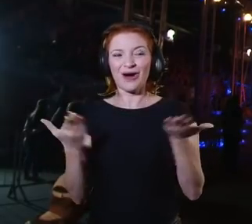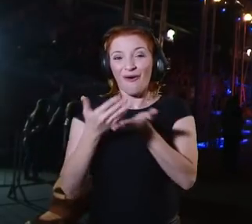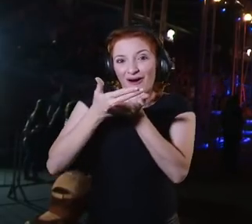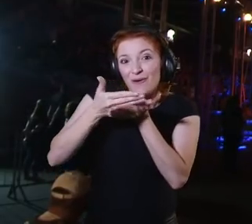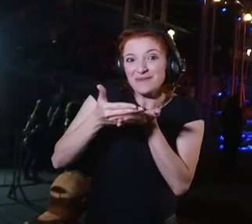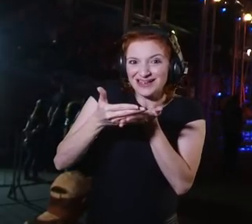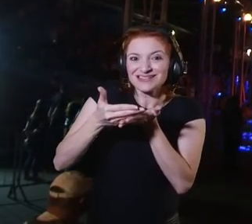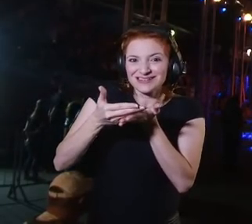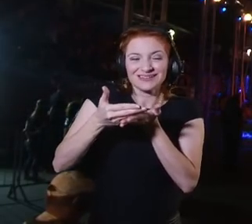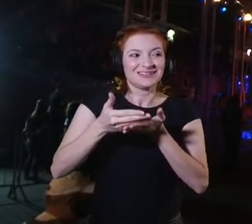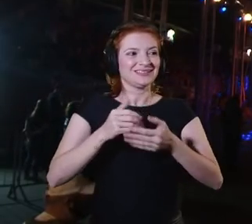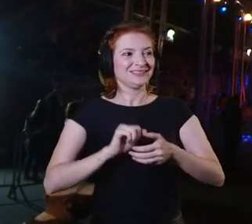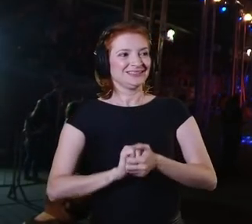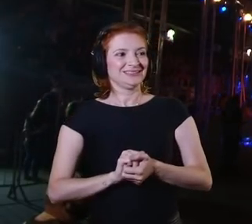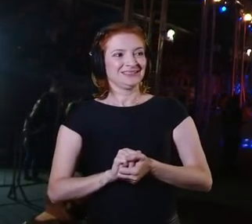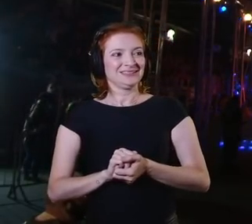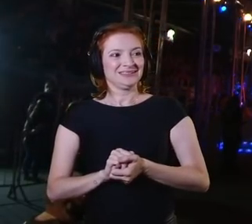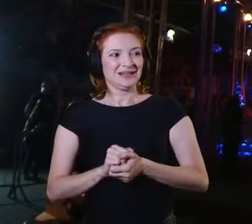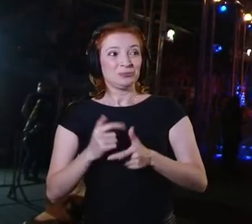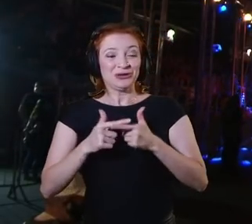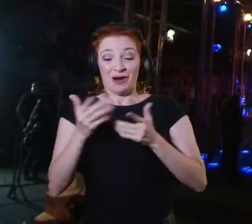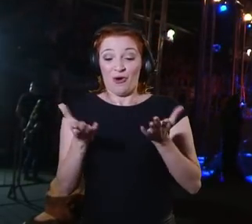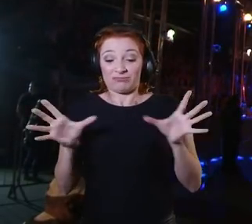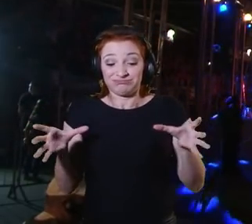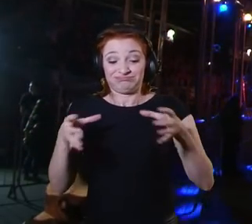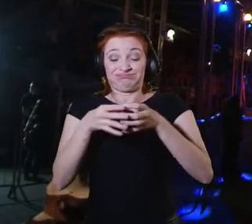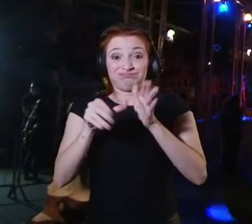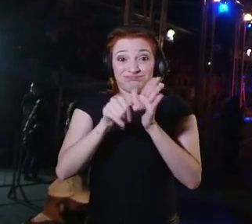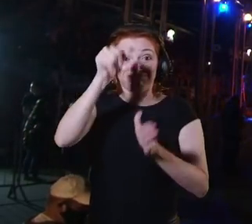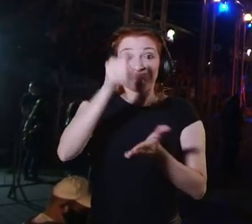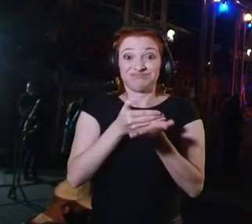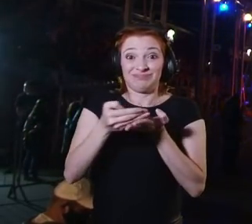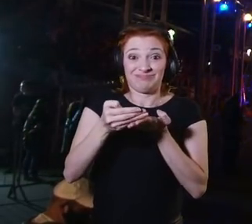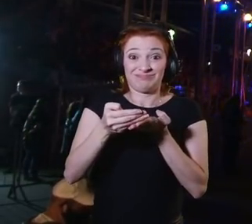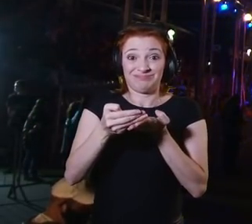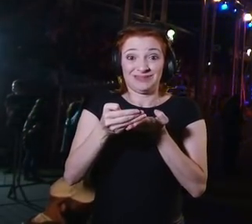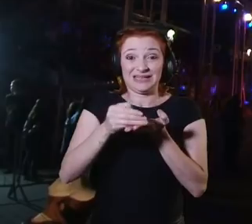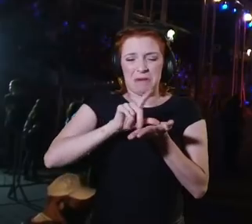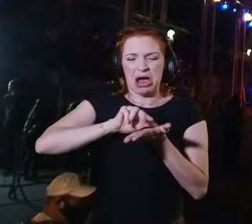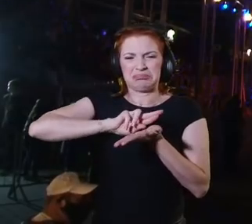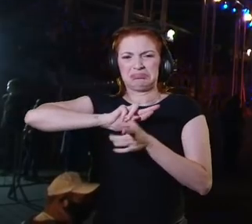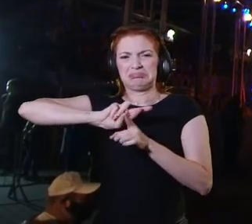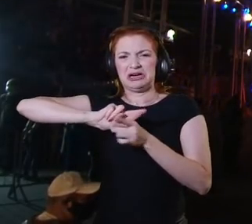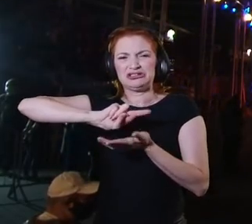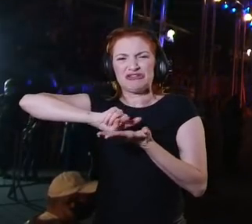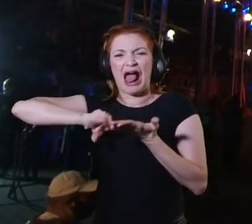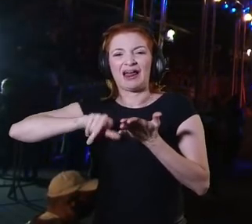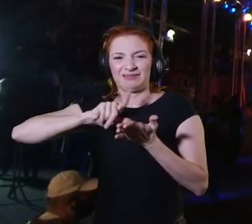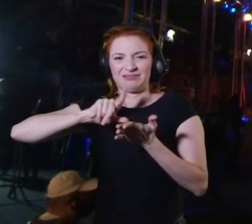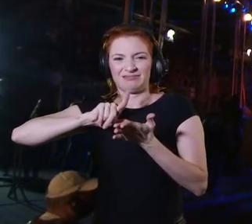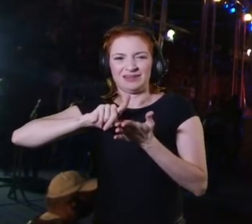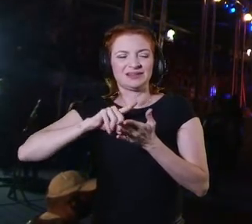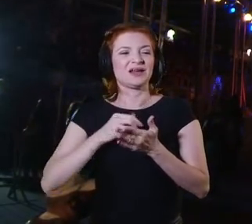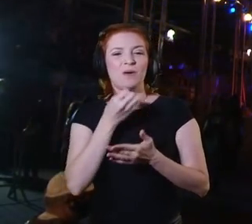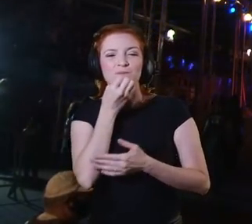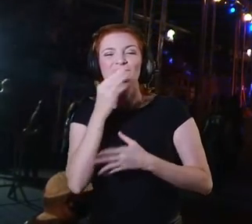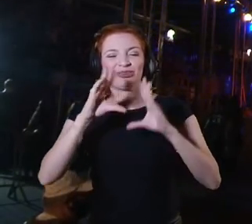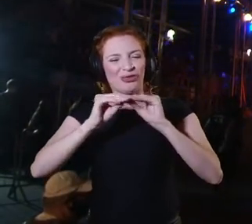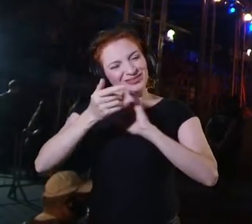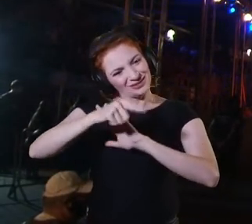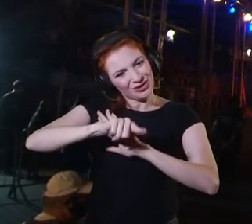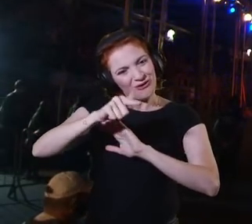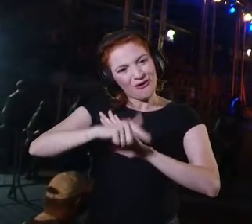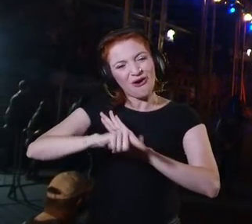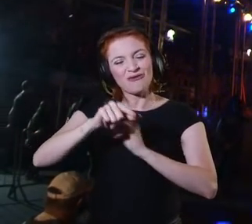o primeiro de tantas alegorias que vem por aí, Zé. Muito boa noite mais uma vez, a Kátia